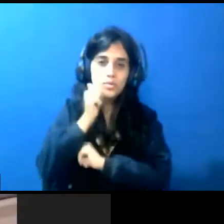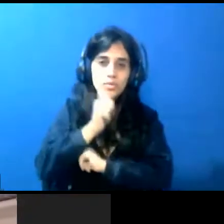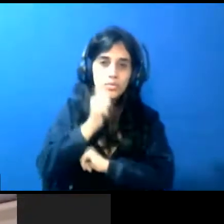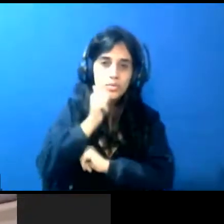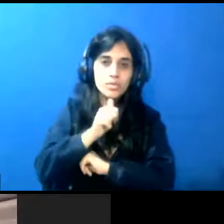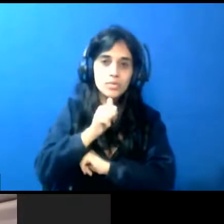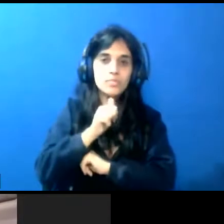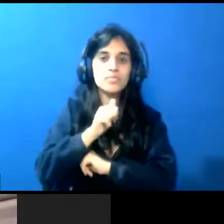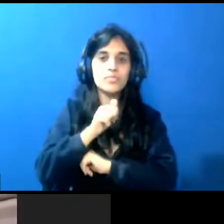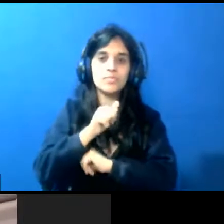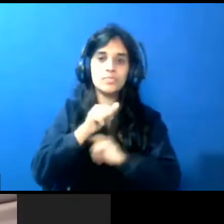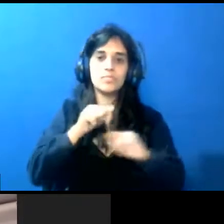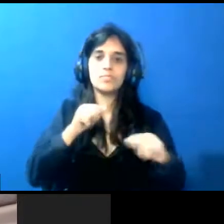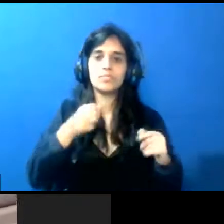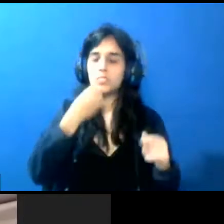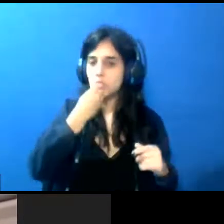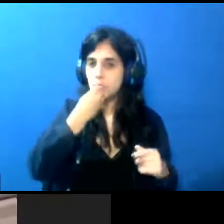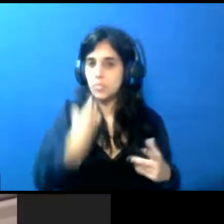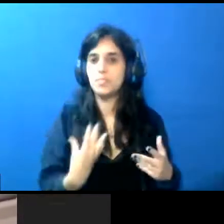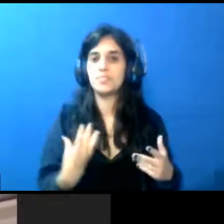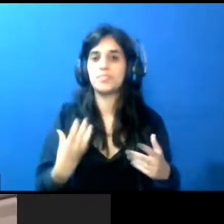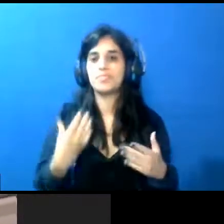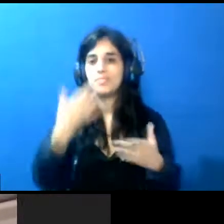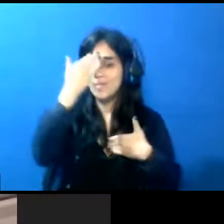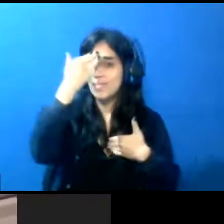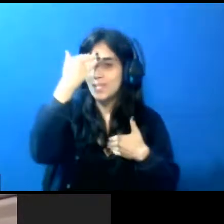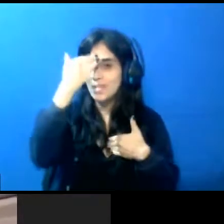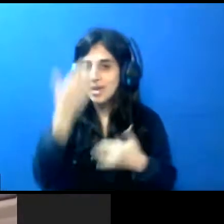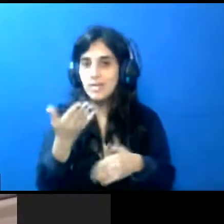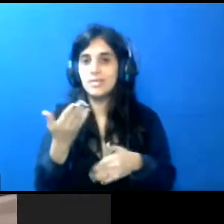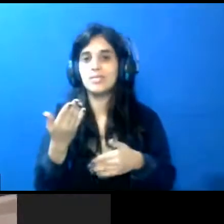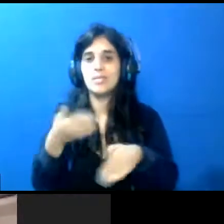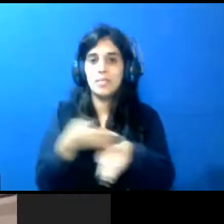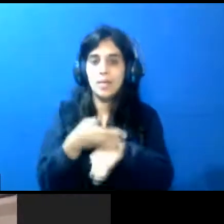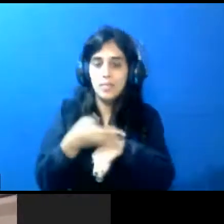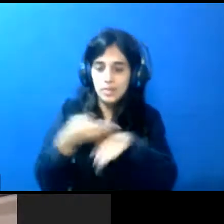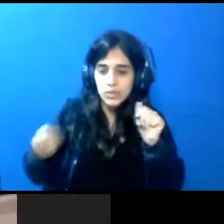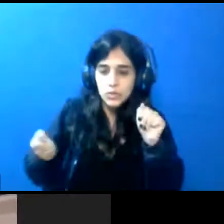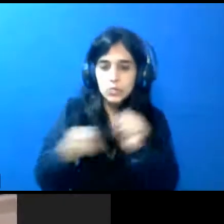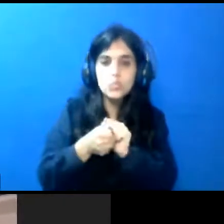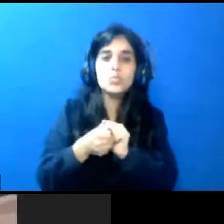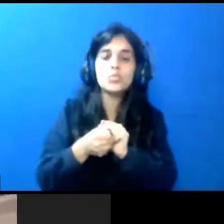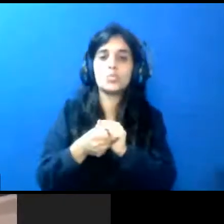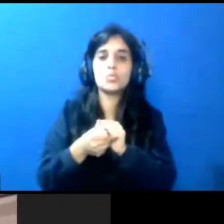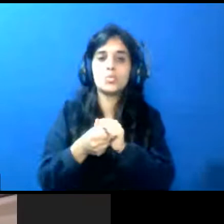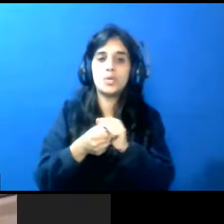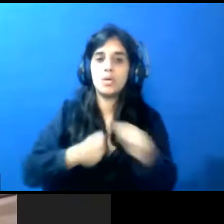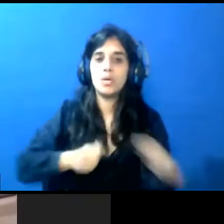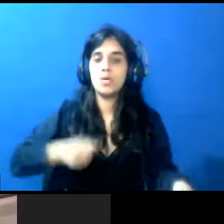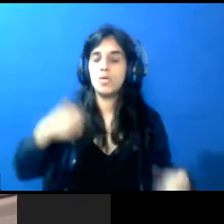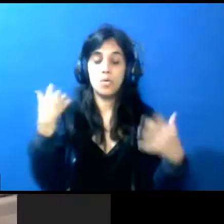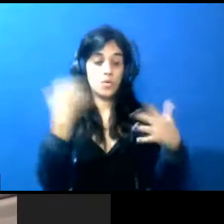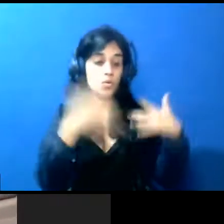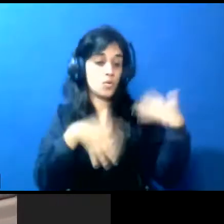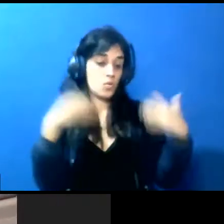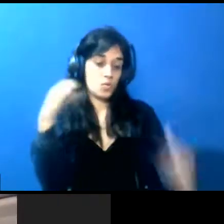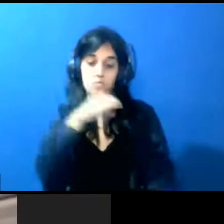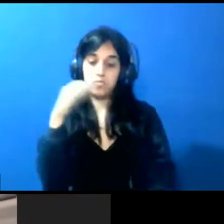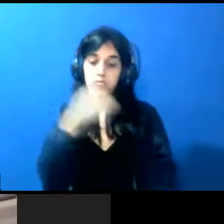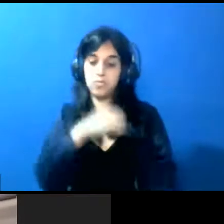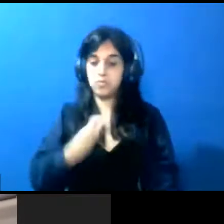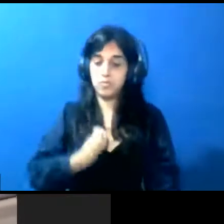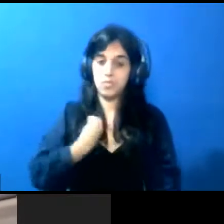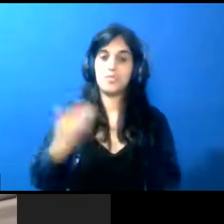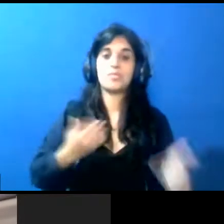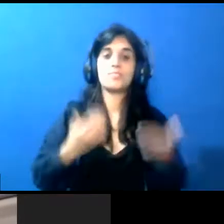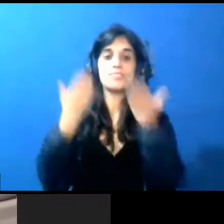né, Querexu? Então, muito obrigada por estar conosco, mesmo na correria da vida. A palavra está